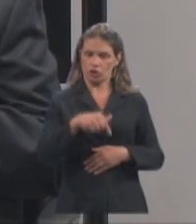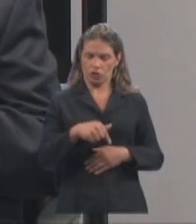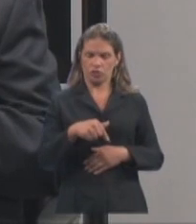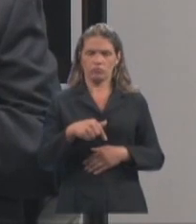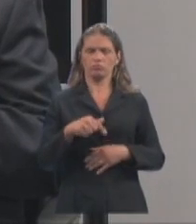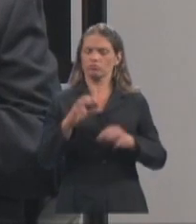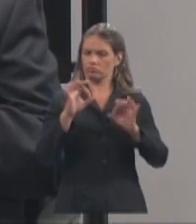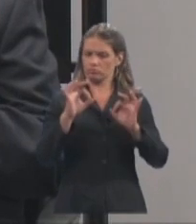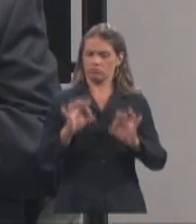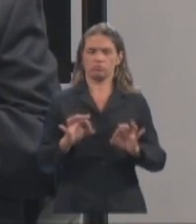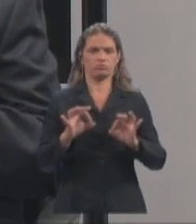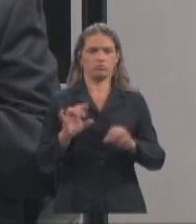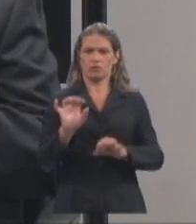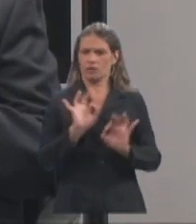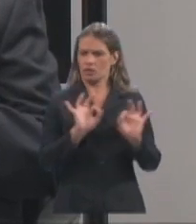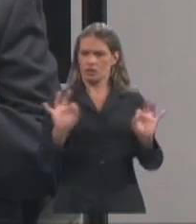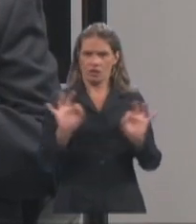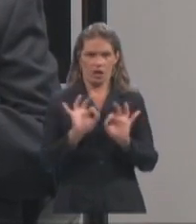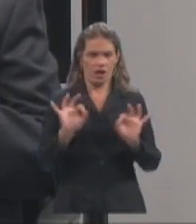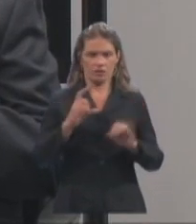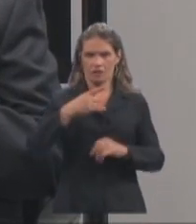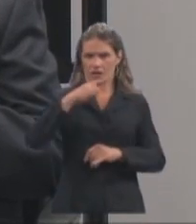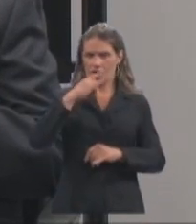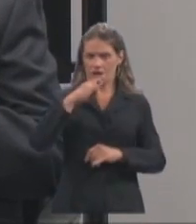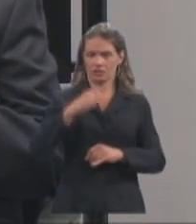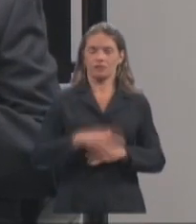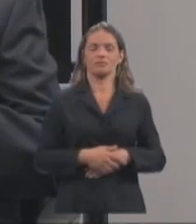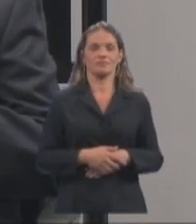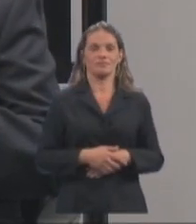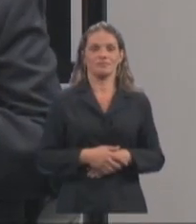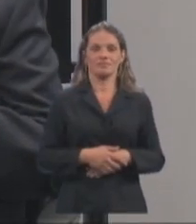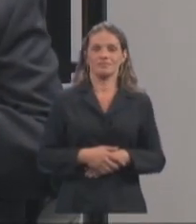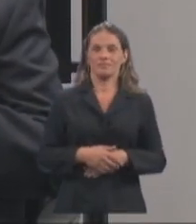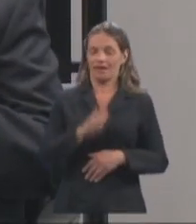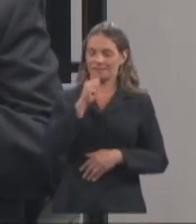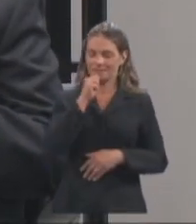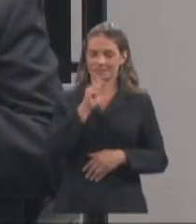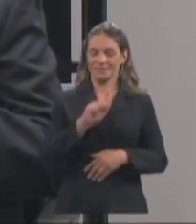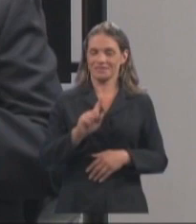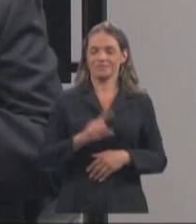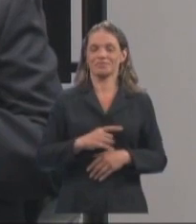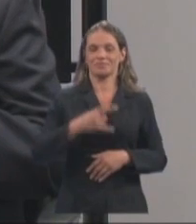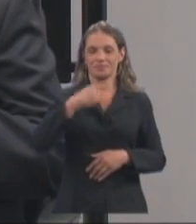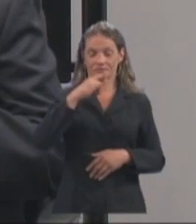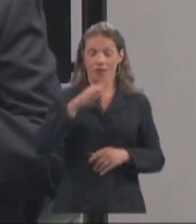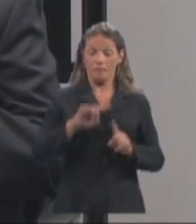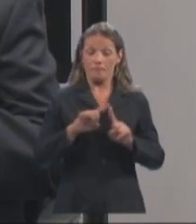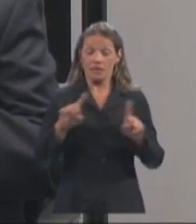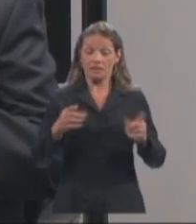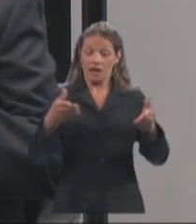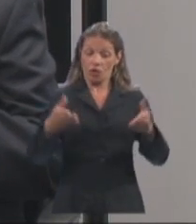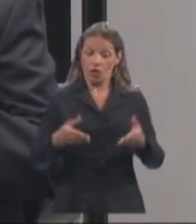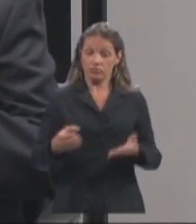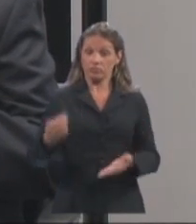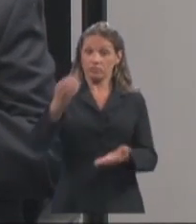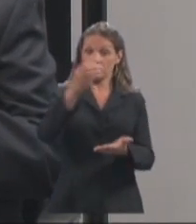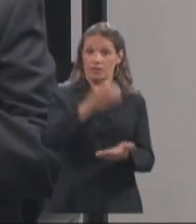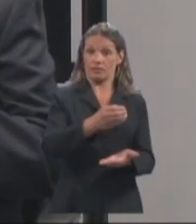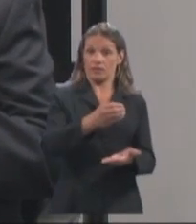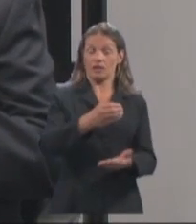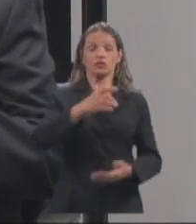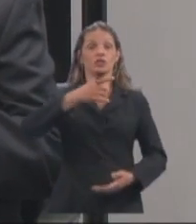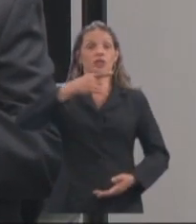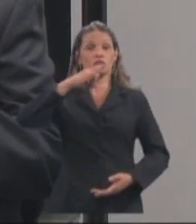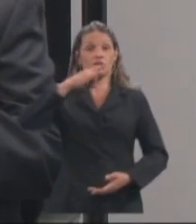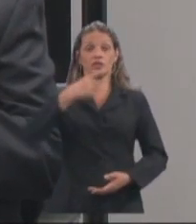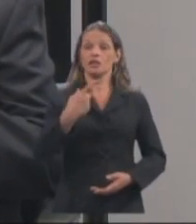sóbrios totalmente só totalmente sóbrios ainda né mas nós vamos botar agora aqui uma garrafa de Cachaça e eu e